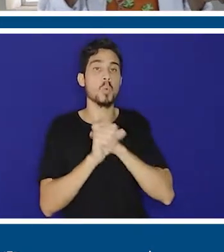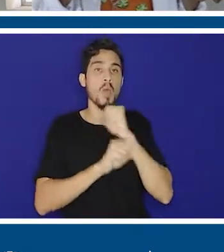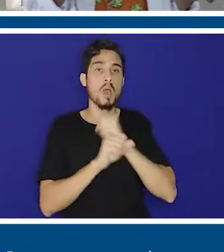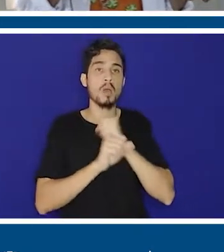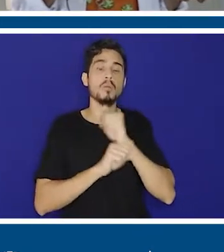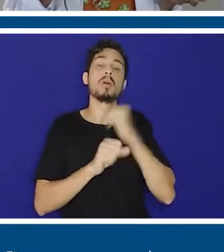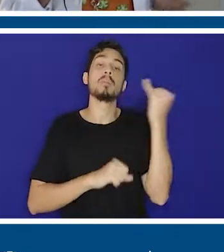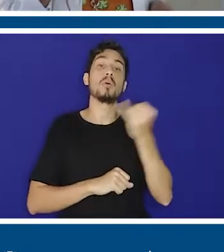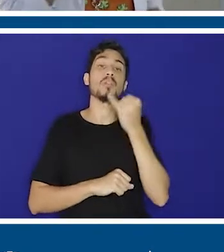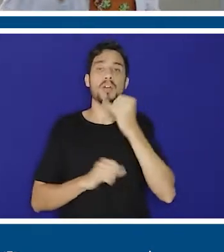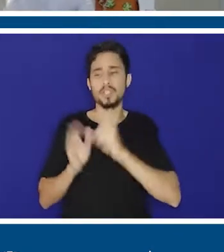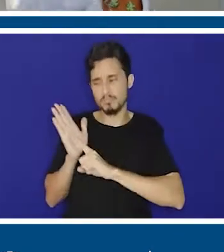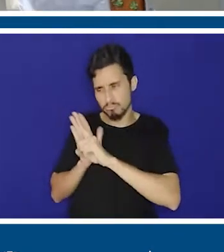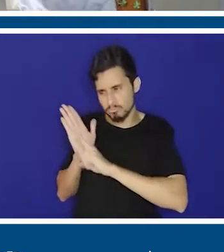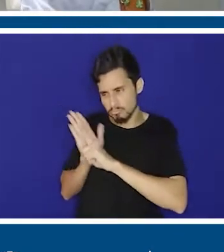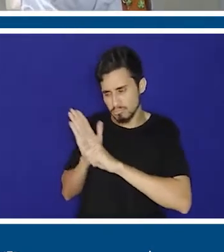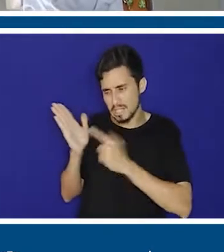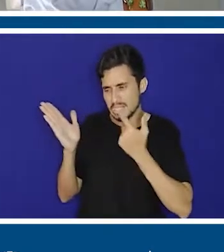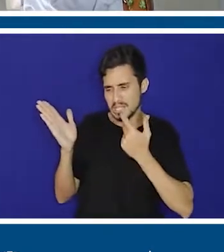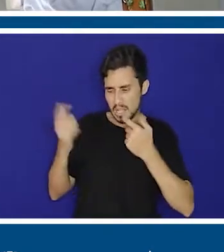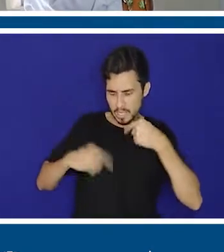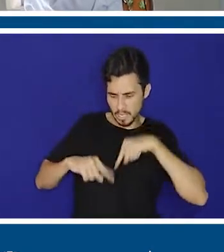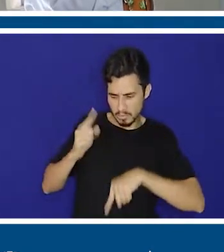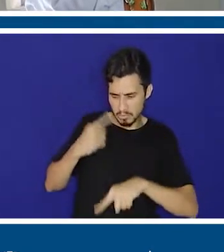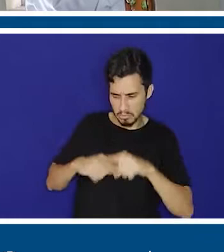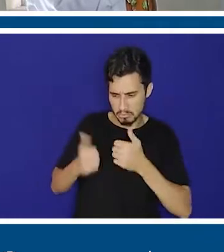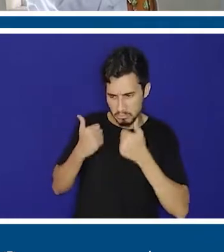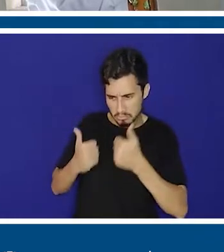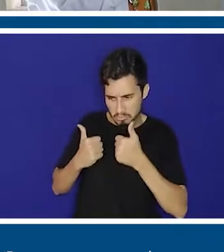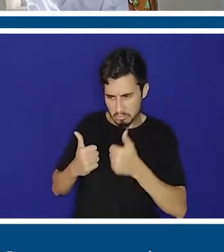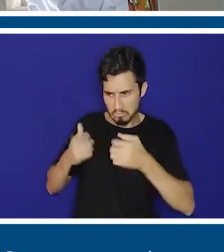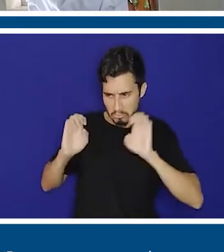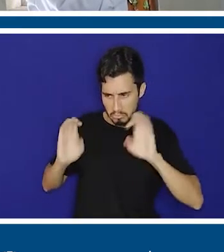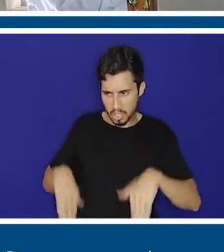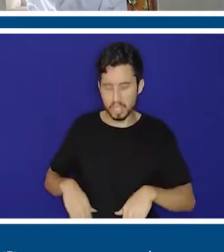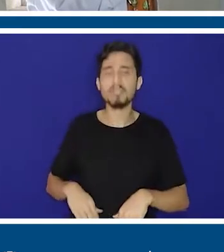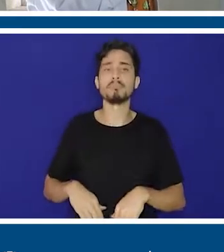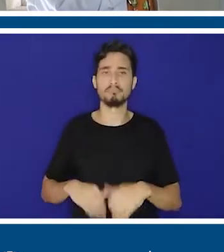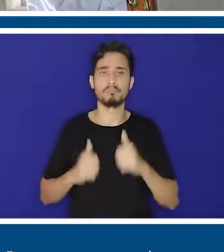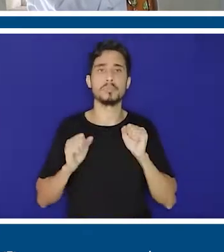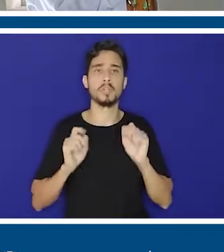medicações no sangue, tá? Pode passar.